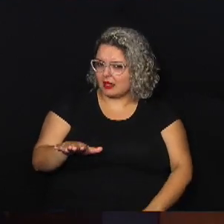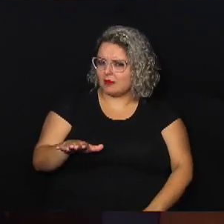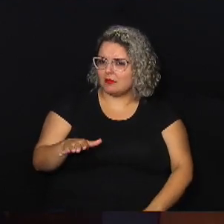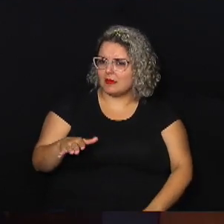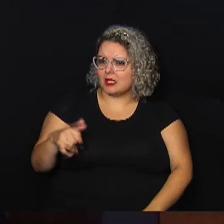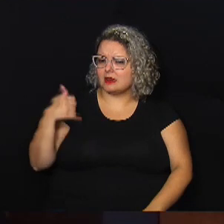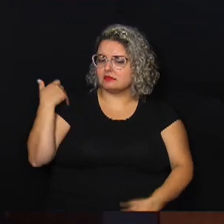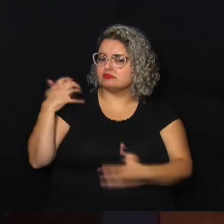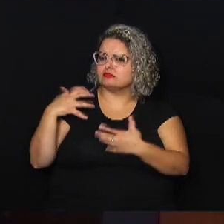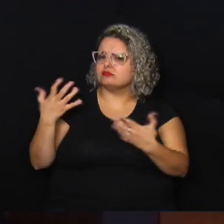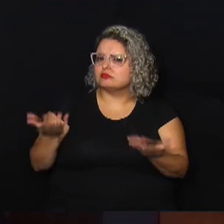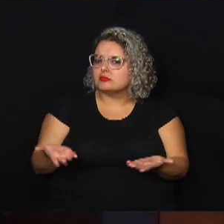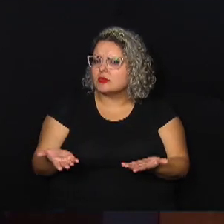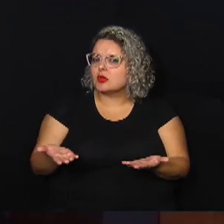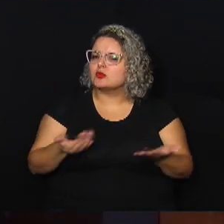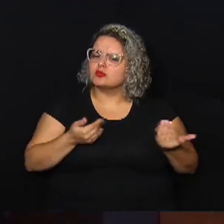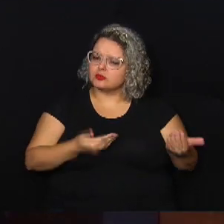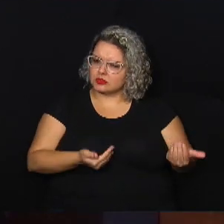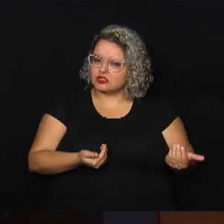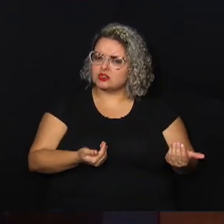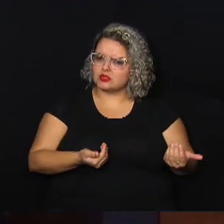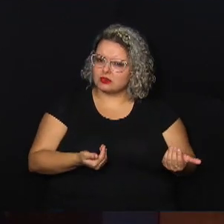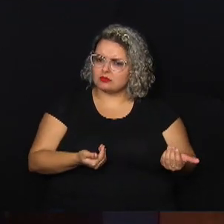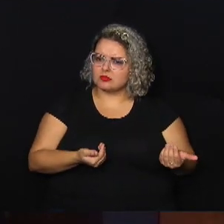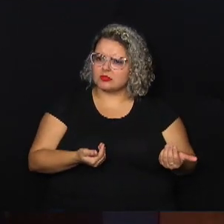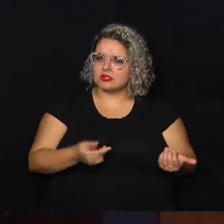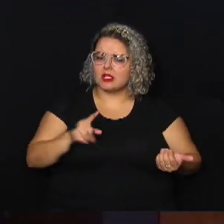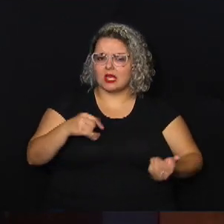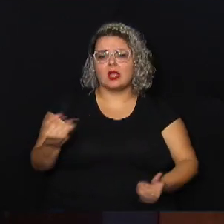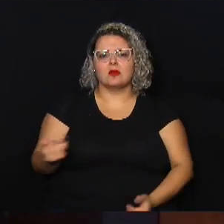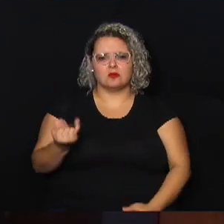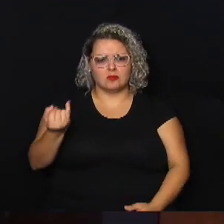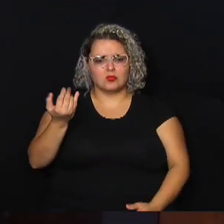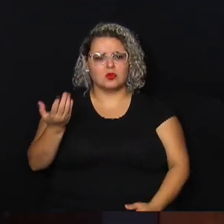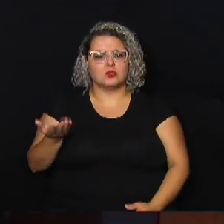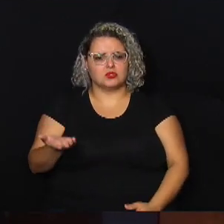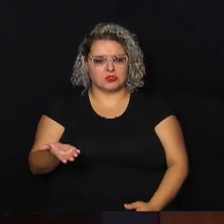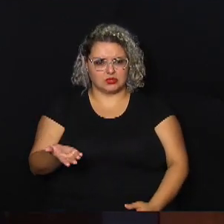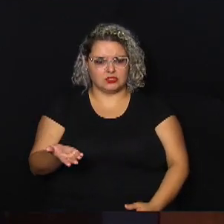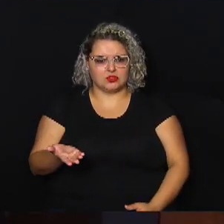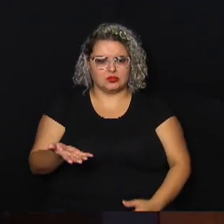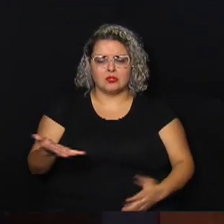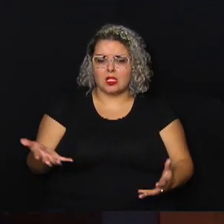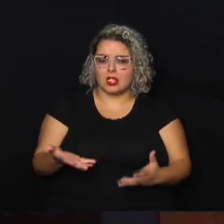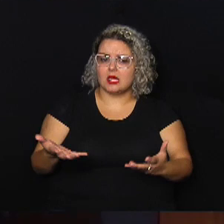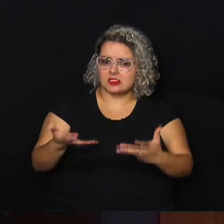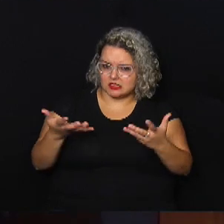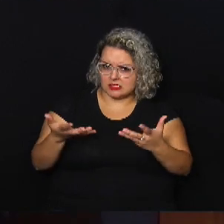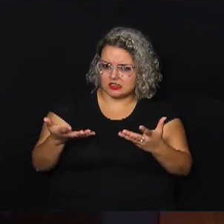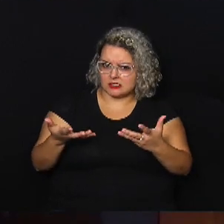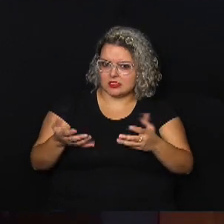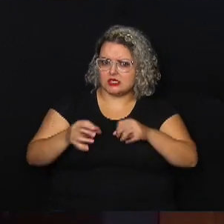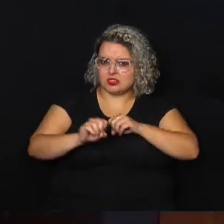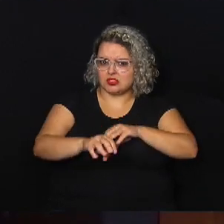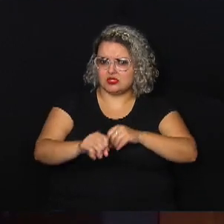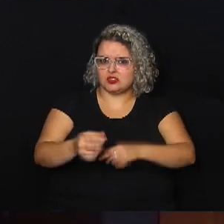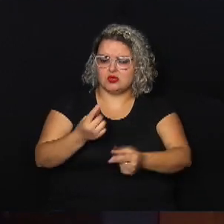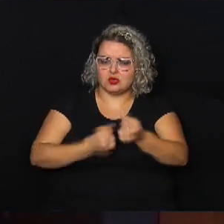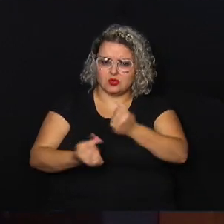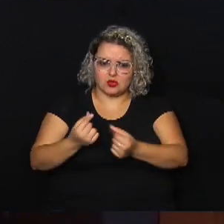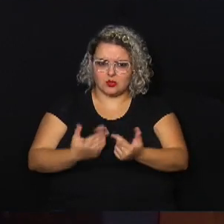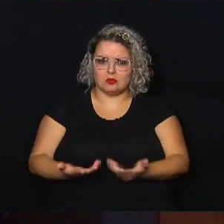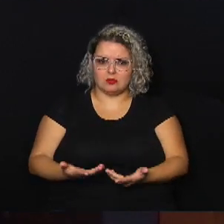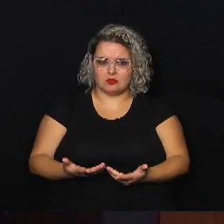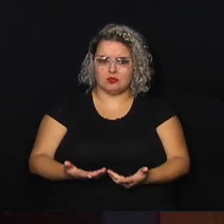mas será que os mais novos, será que seria interessante aí essa iniciativa de educação financeira para a